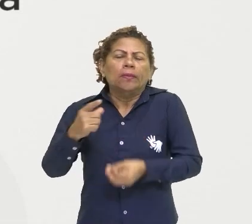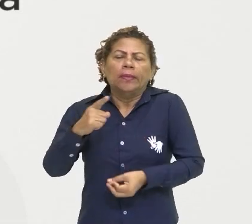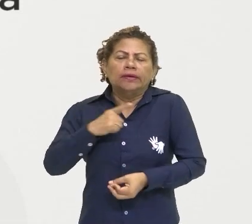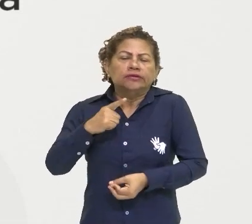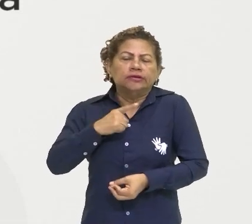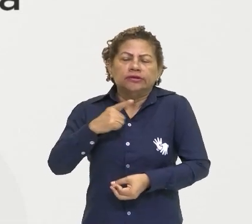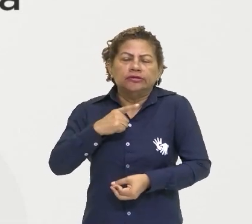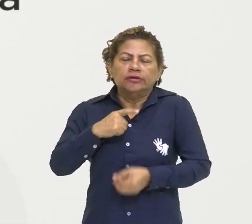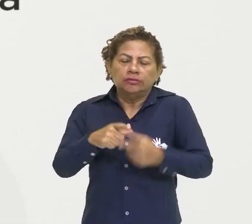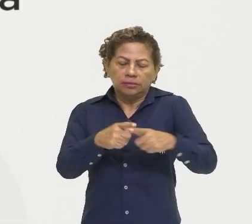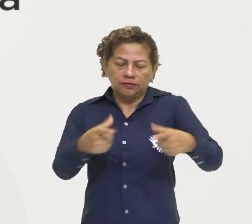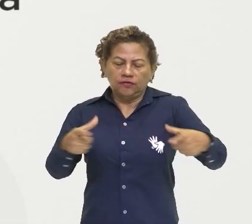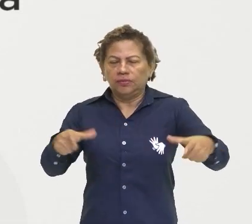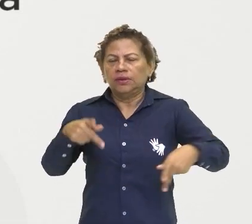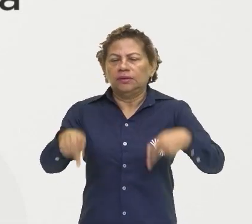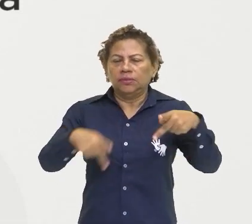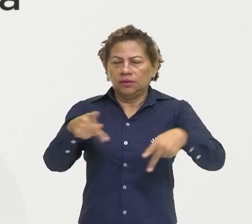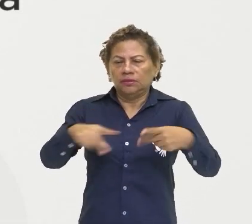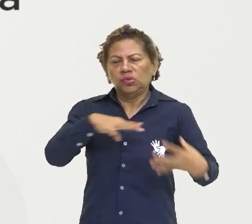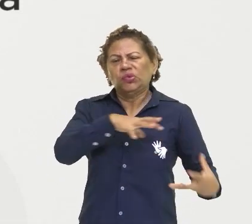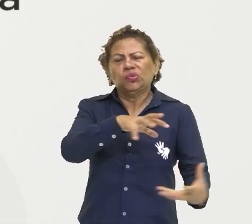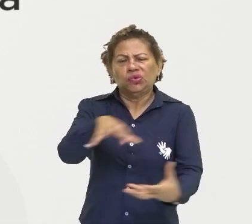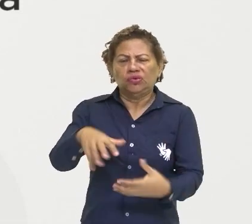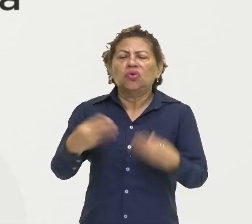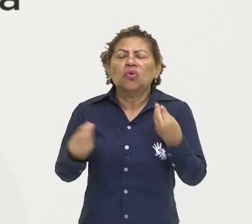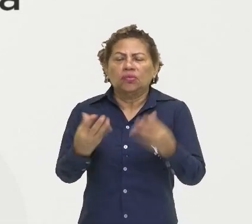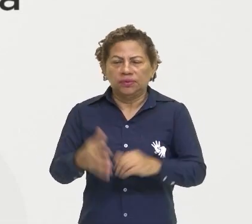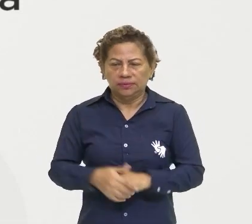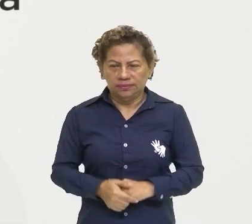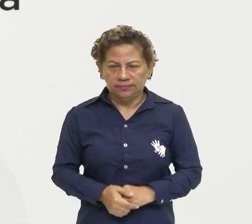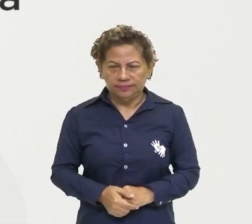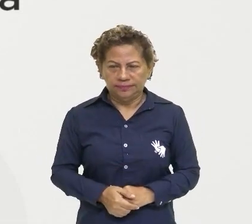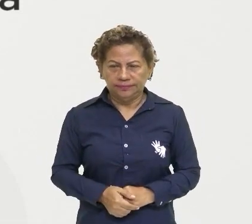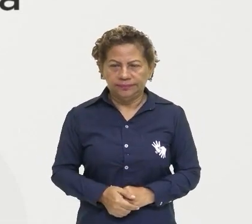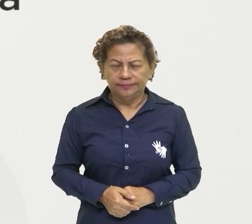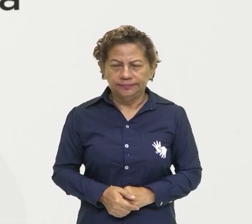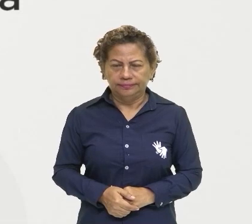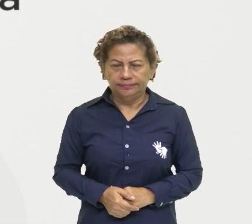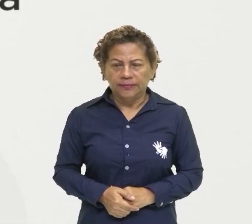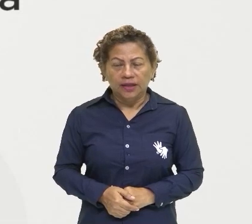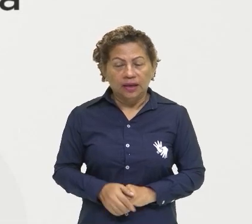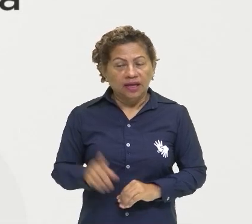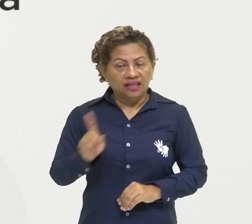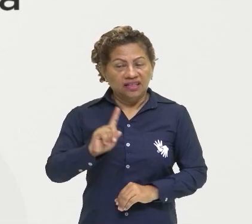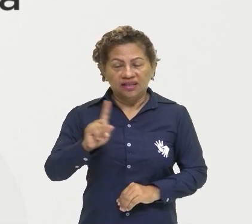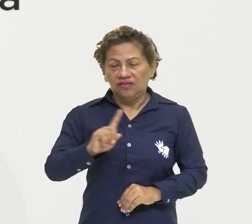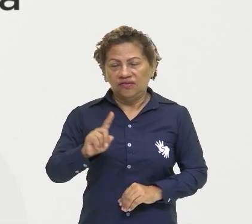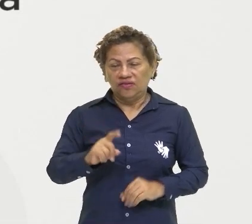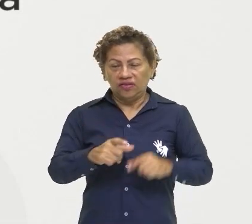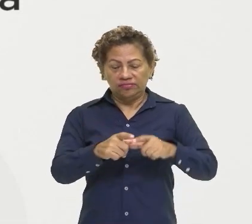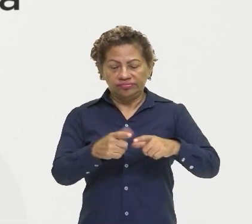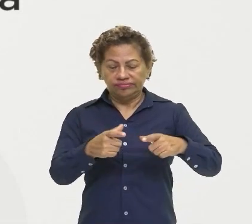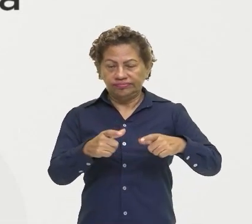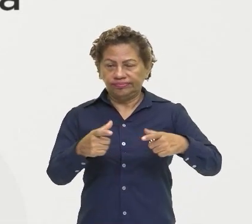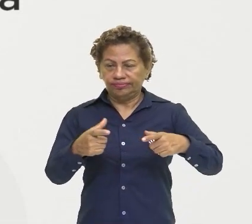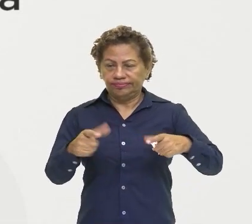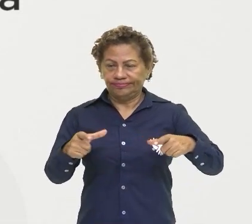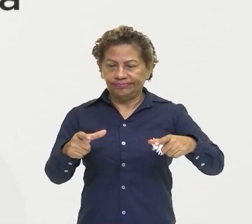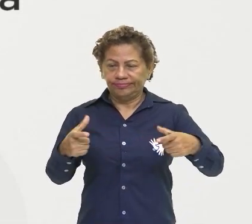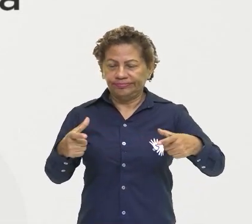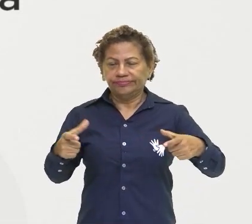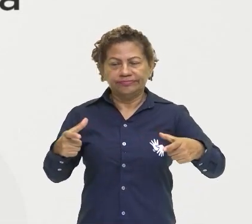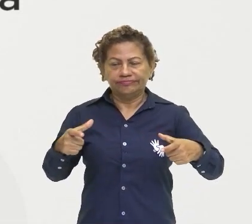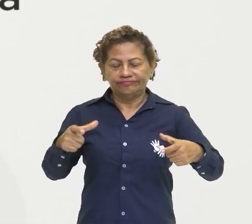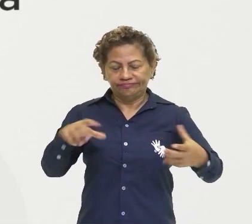deu? Destaco aqui para vocês o seguinte, olha, esse crescimento, ele não foi igual em todos os momentos da nossa história, tá